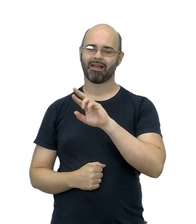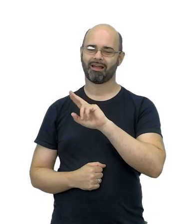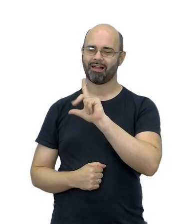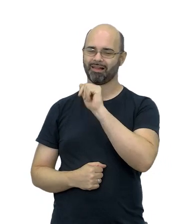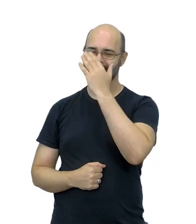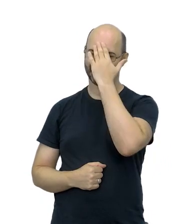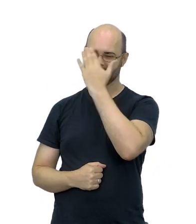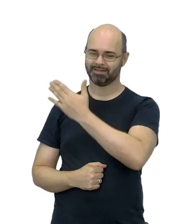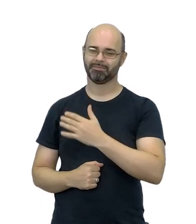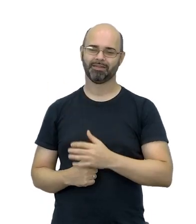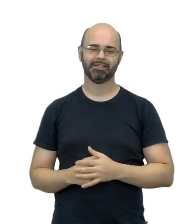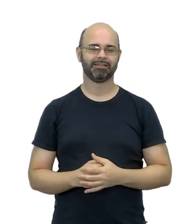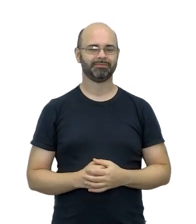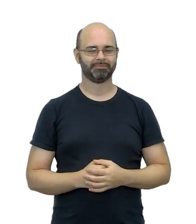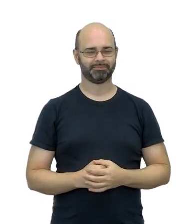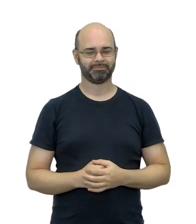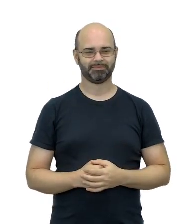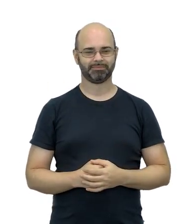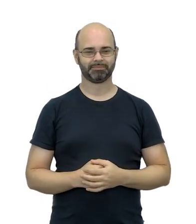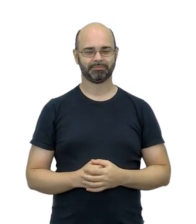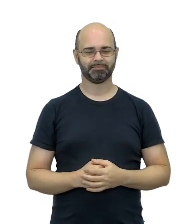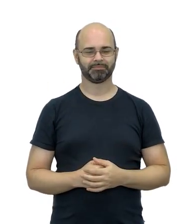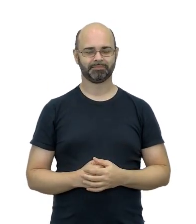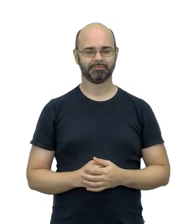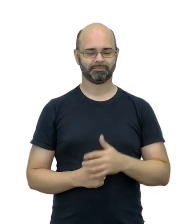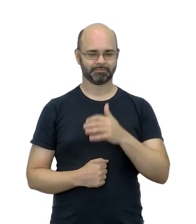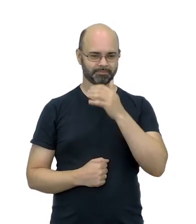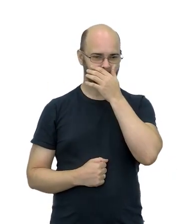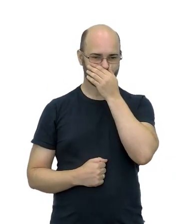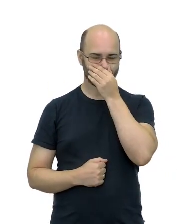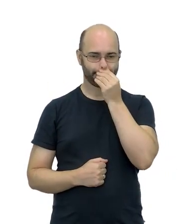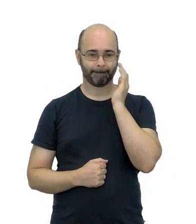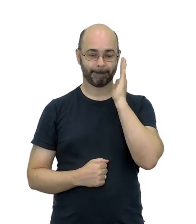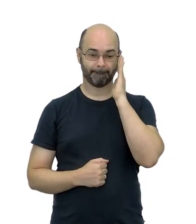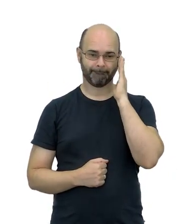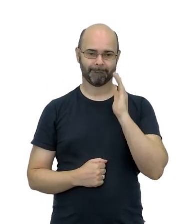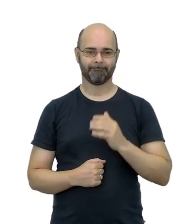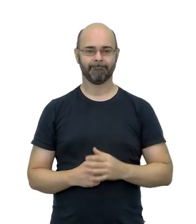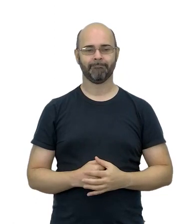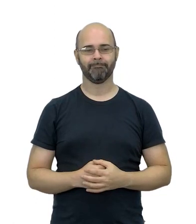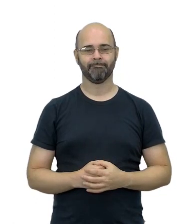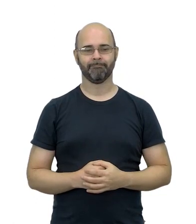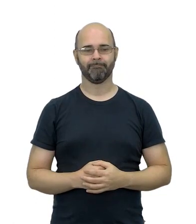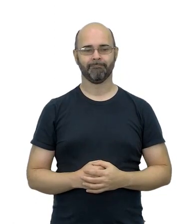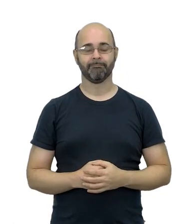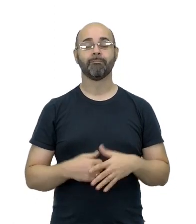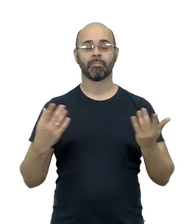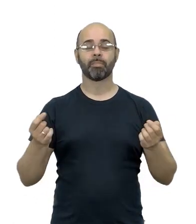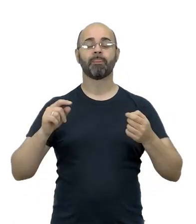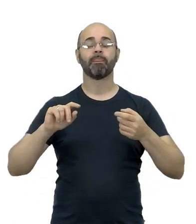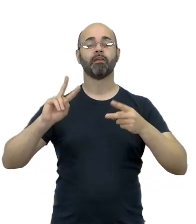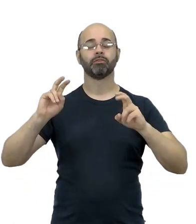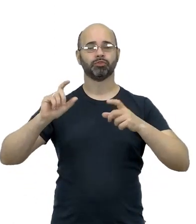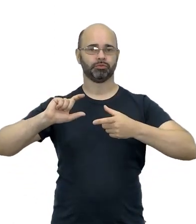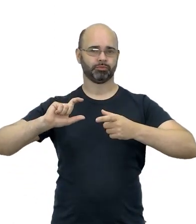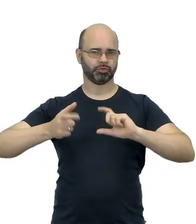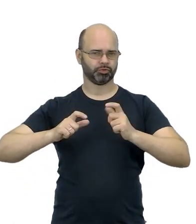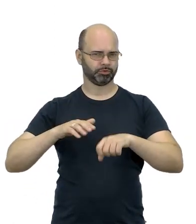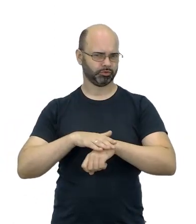Quando a gente, na verdade, pensa na questão da retomada dos conceitos de geometria, nós trouxemos aqui 2 teóricos,